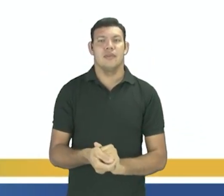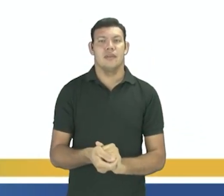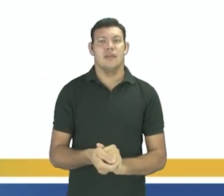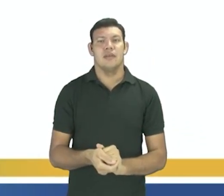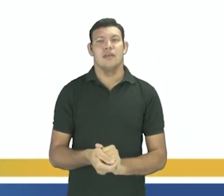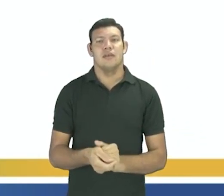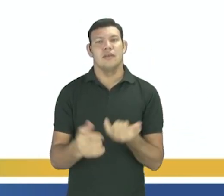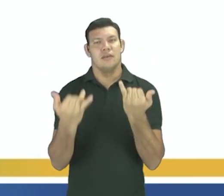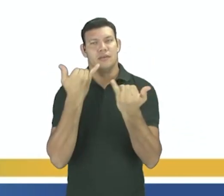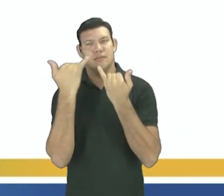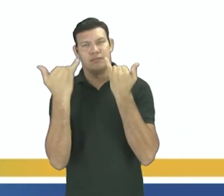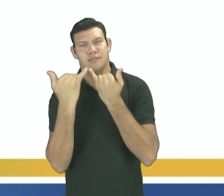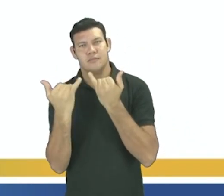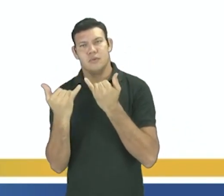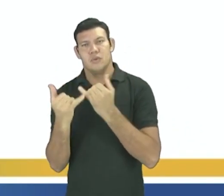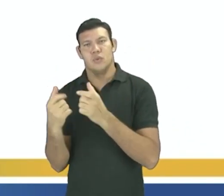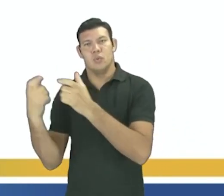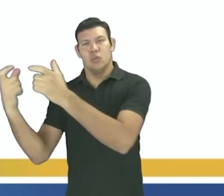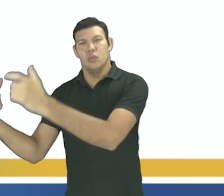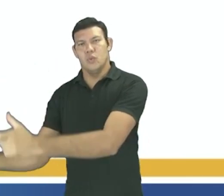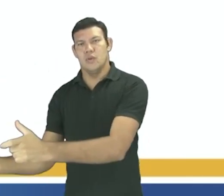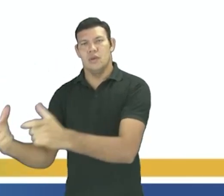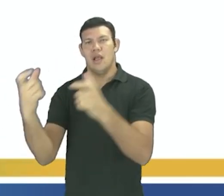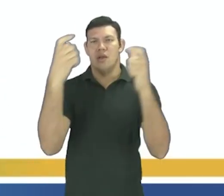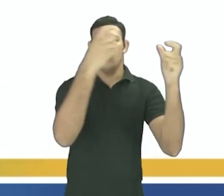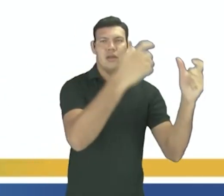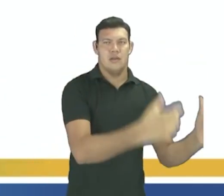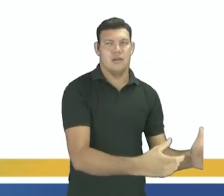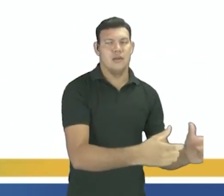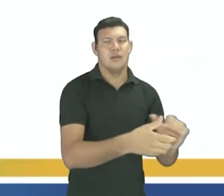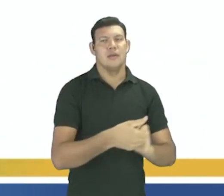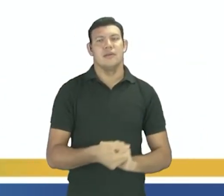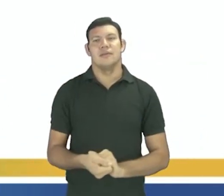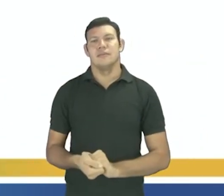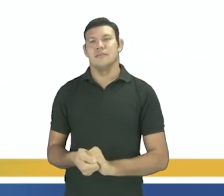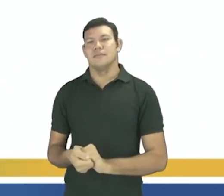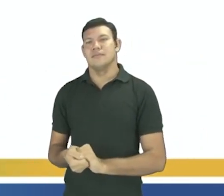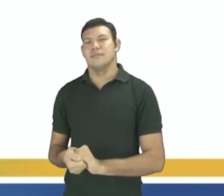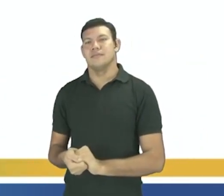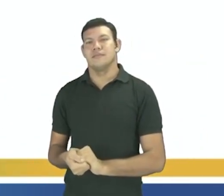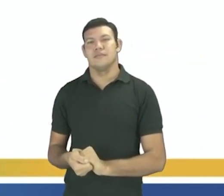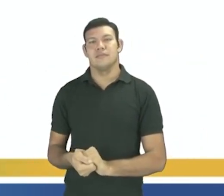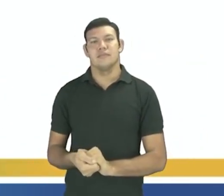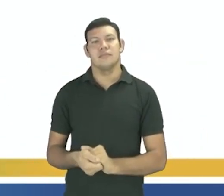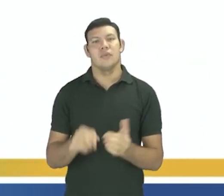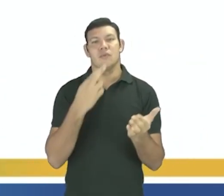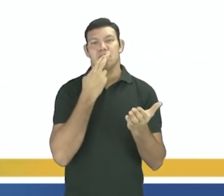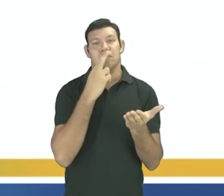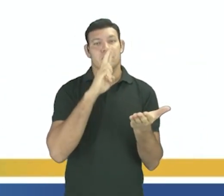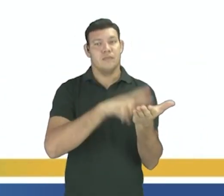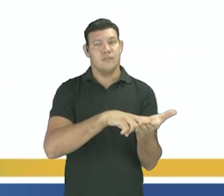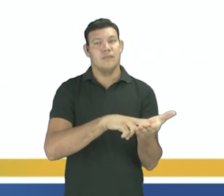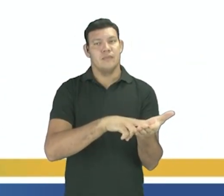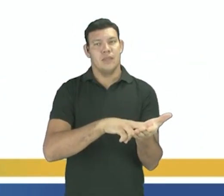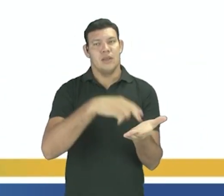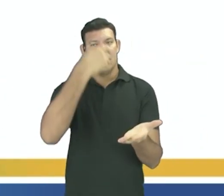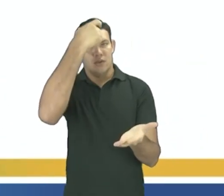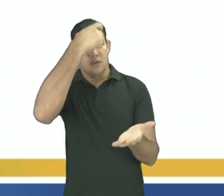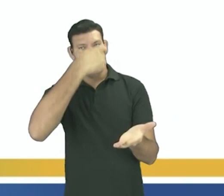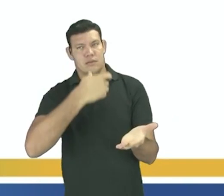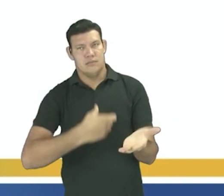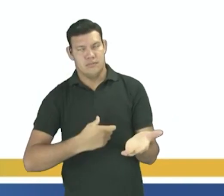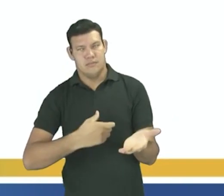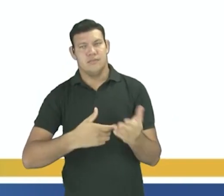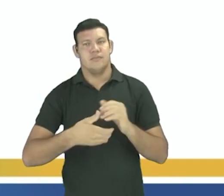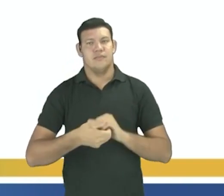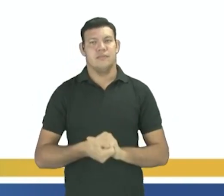com uma informação de um lugar para outro, de uma empresa para outra. E a correspondência pessoal, que é onde se encaixa essa